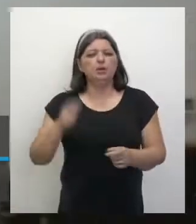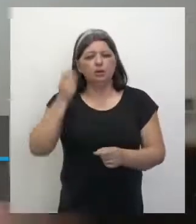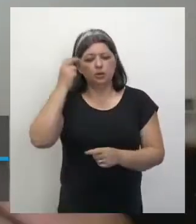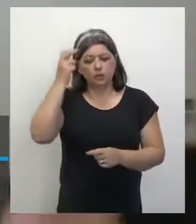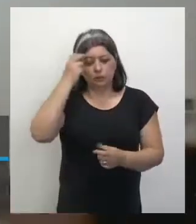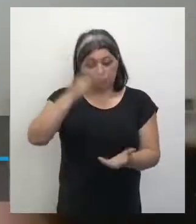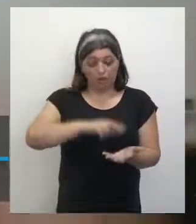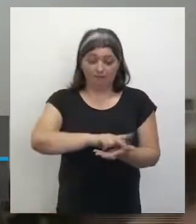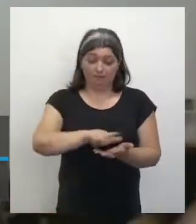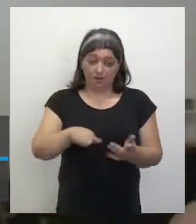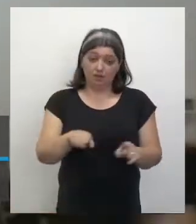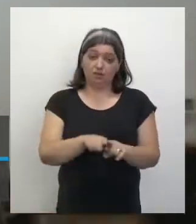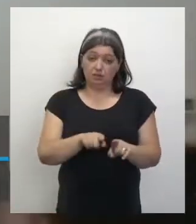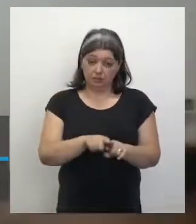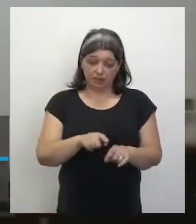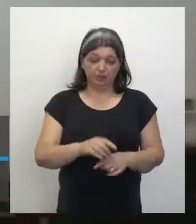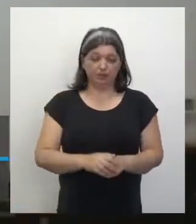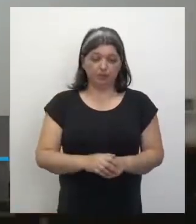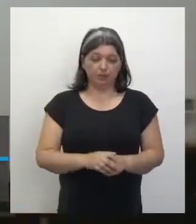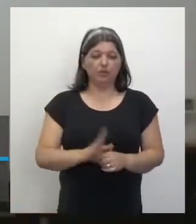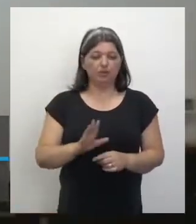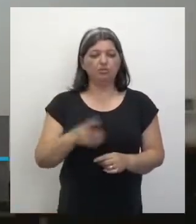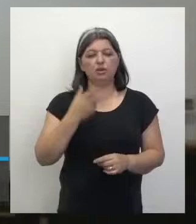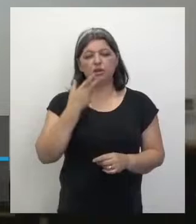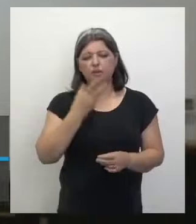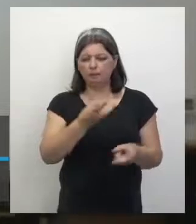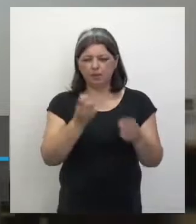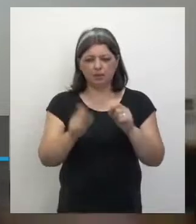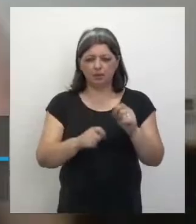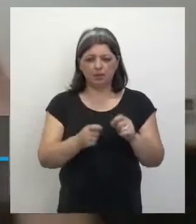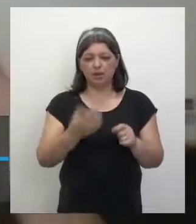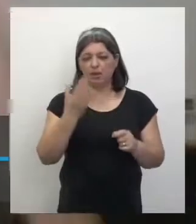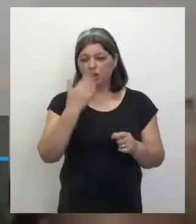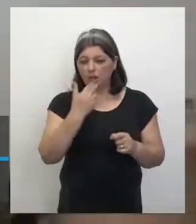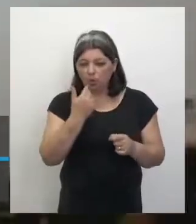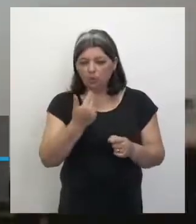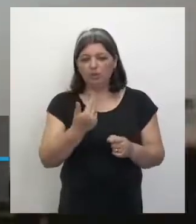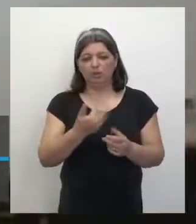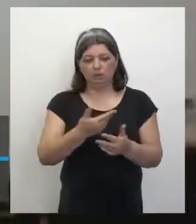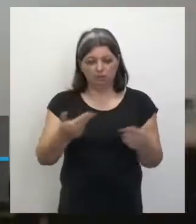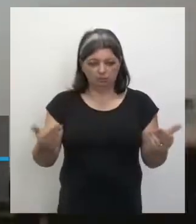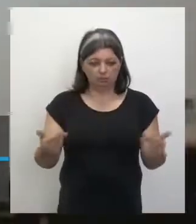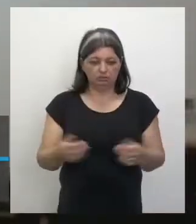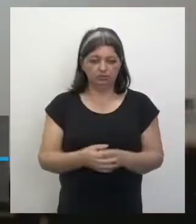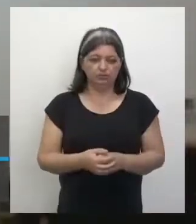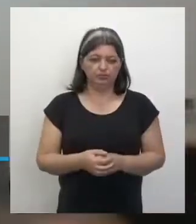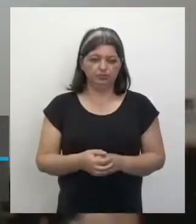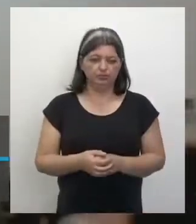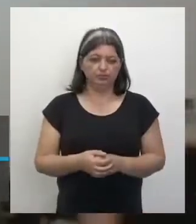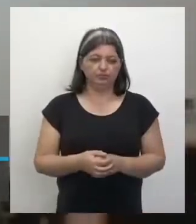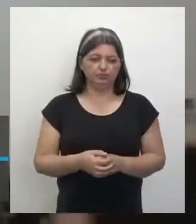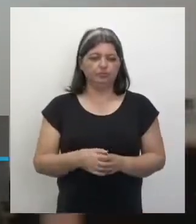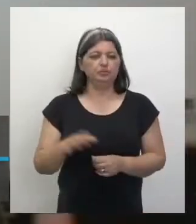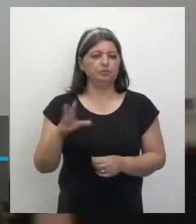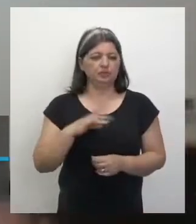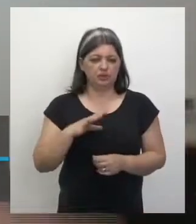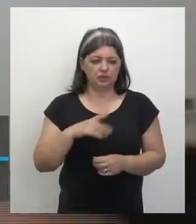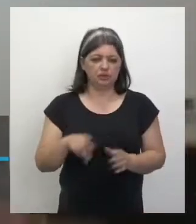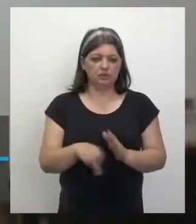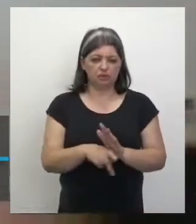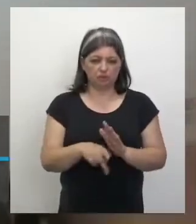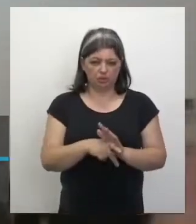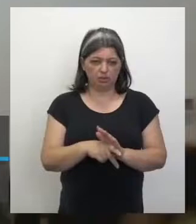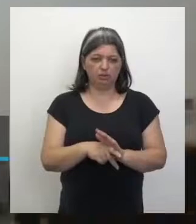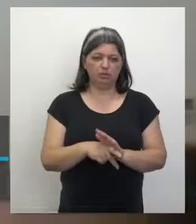Isso a gente vê refletido, né, na questão da culinária, né? São Paulo tem essa imagem, né, de ser uma grande cidade com uma